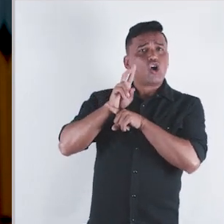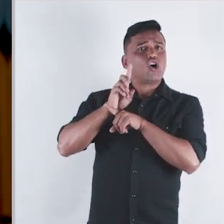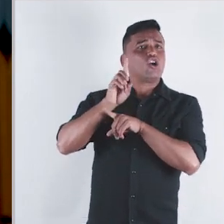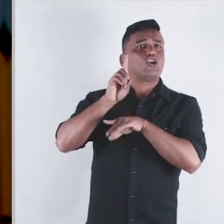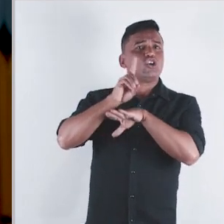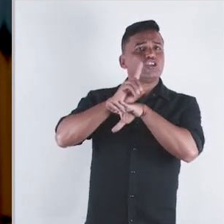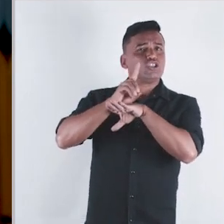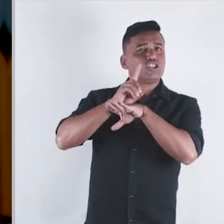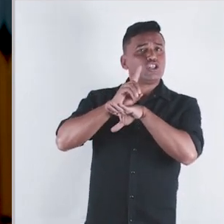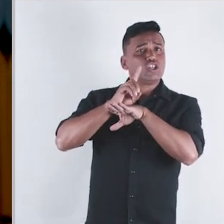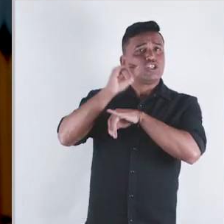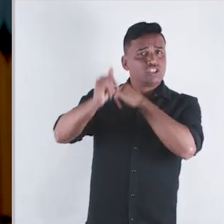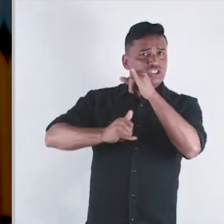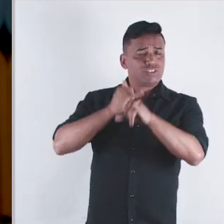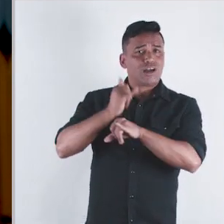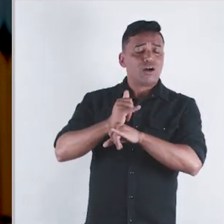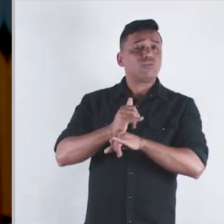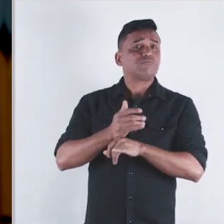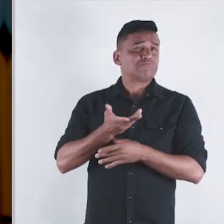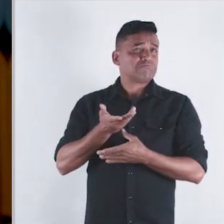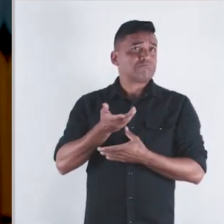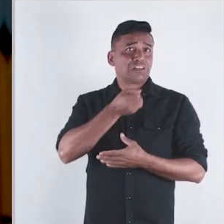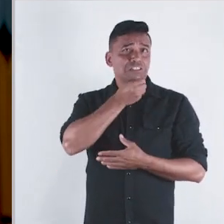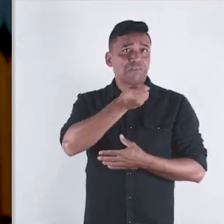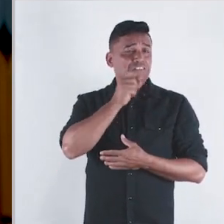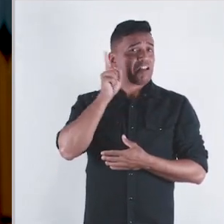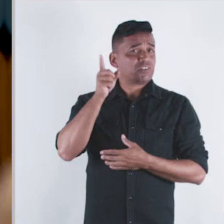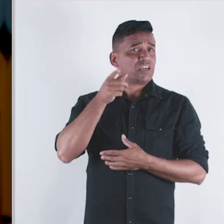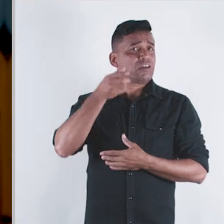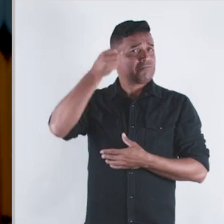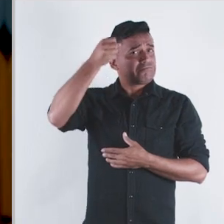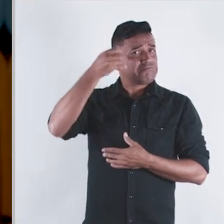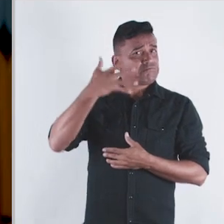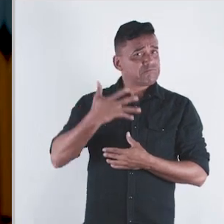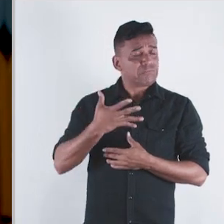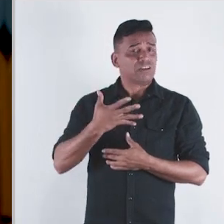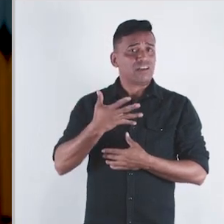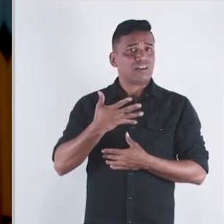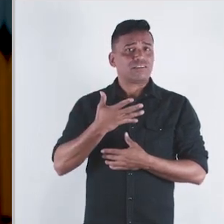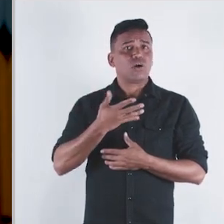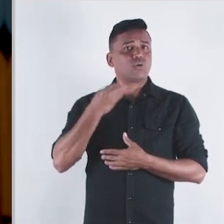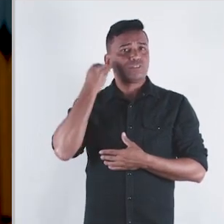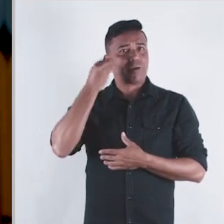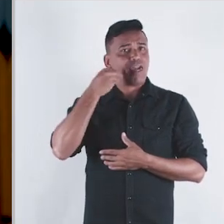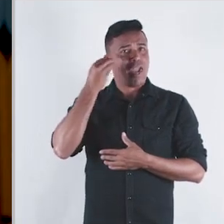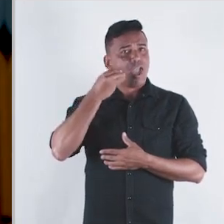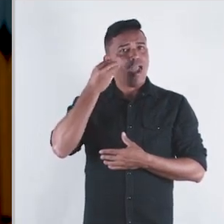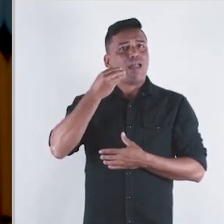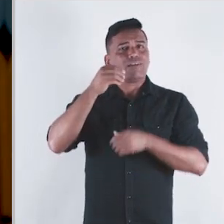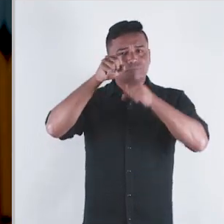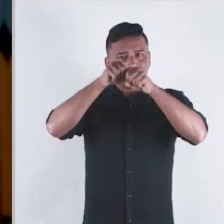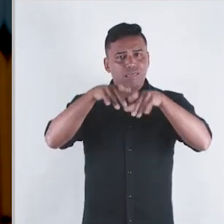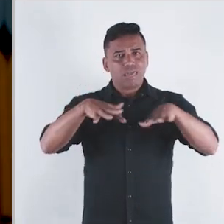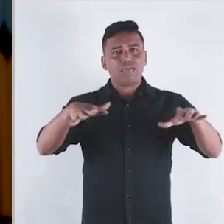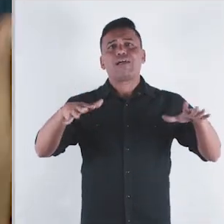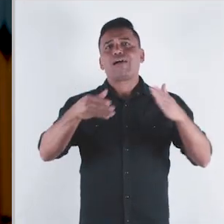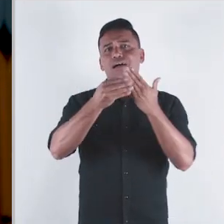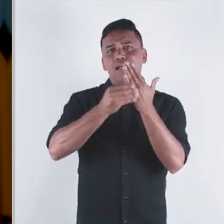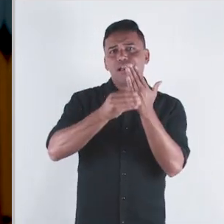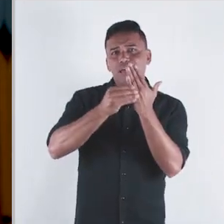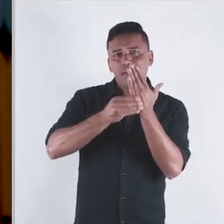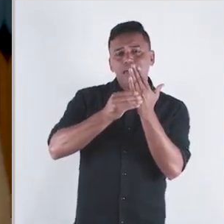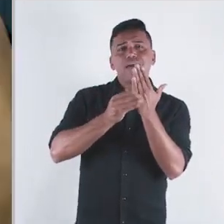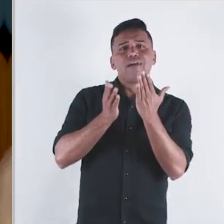a experiência, né, de fruição dessas obras a